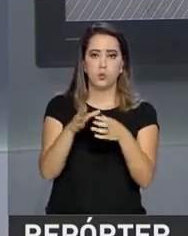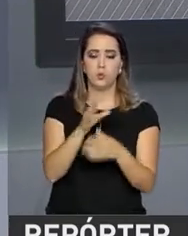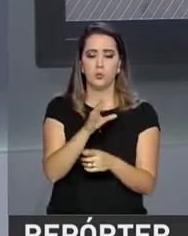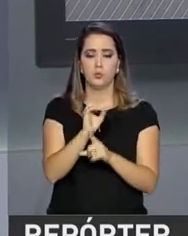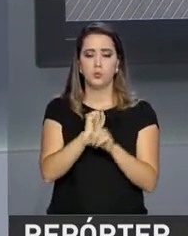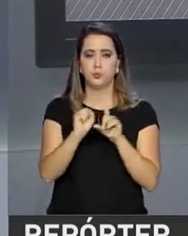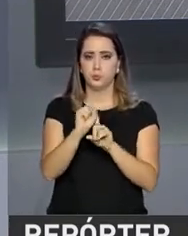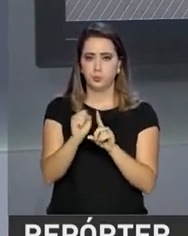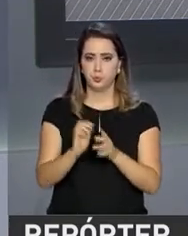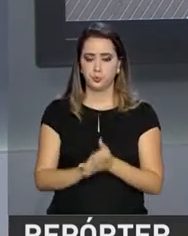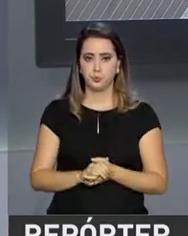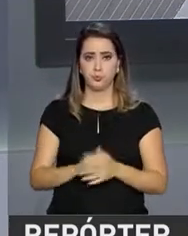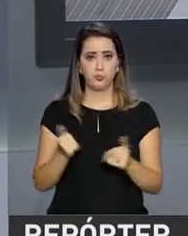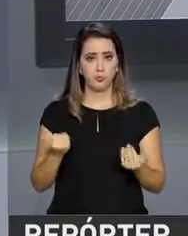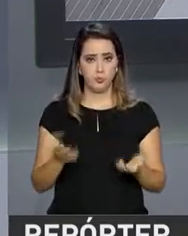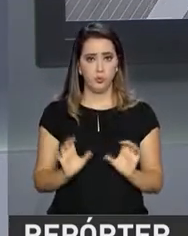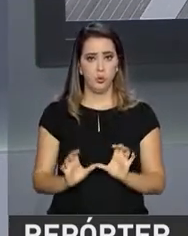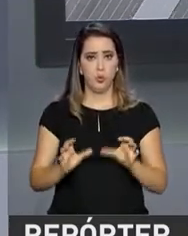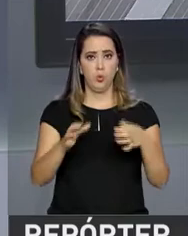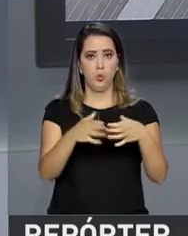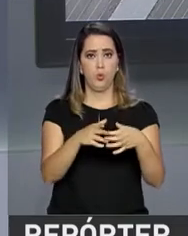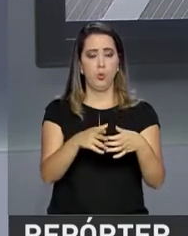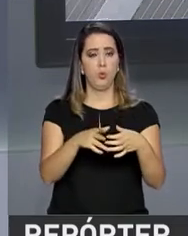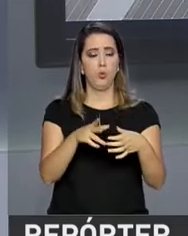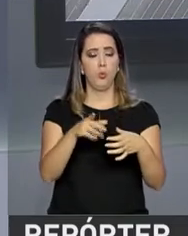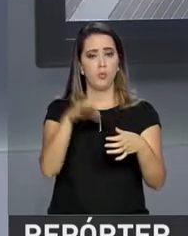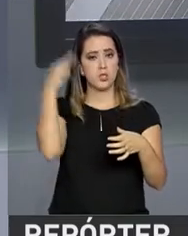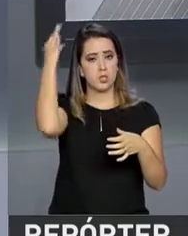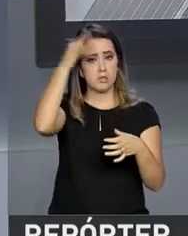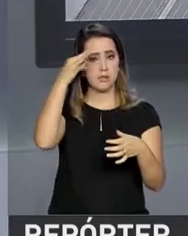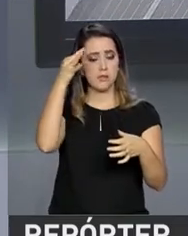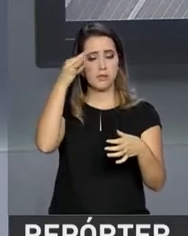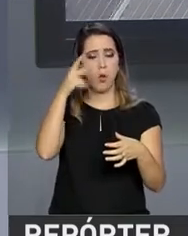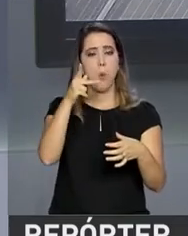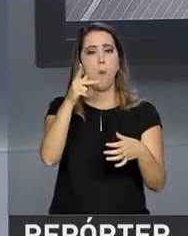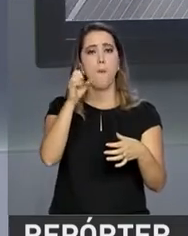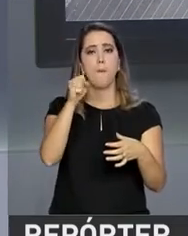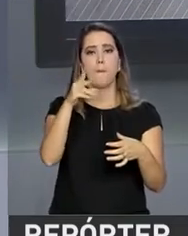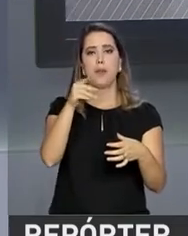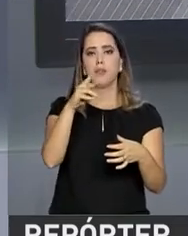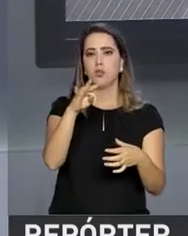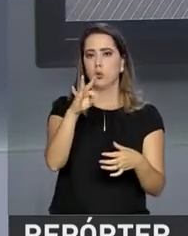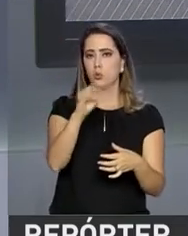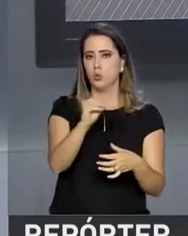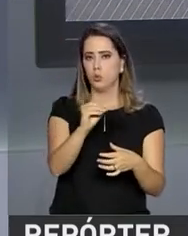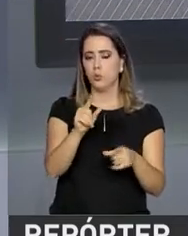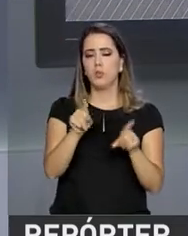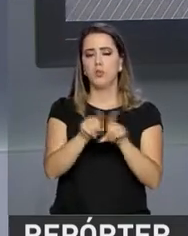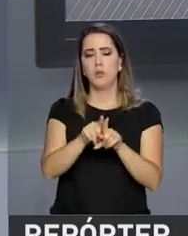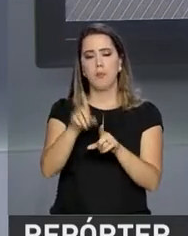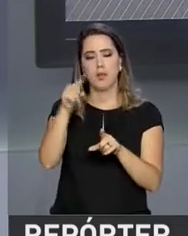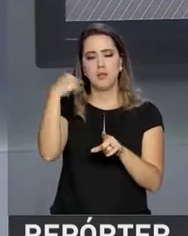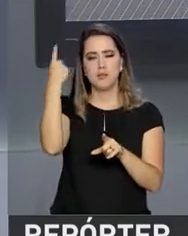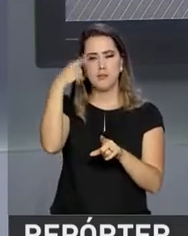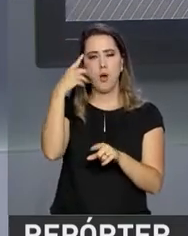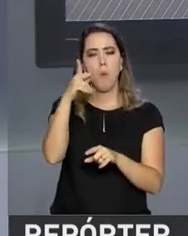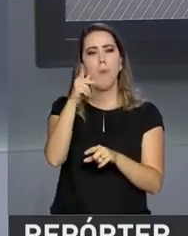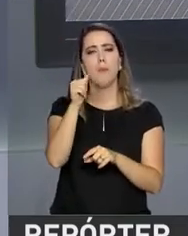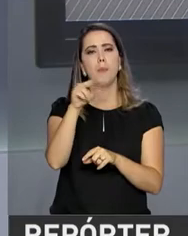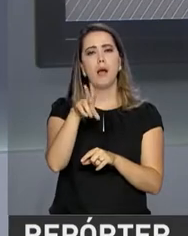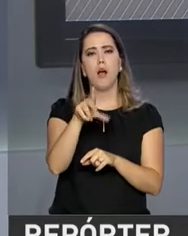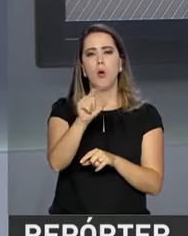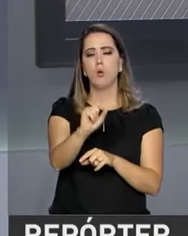civil o arquipélago são pedro e são paulo vinculado ao estado de pernambuco ea cadeia de trindade e martim